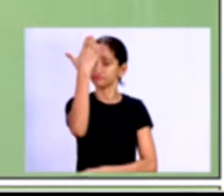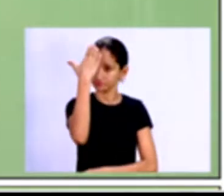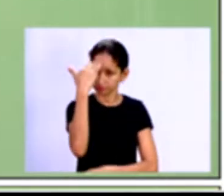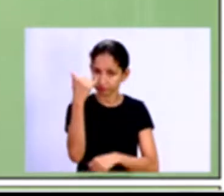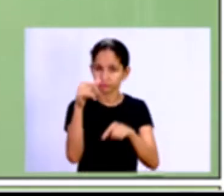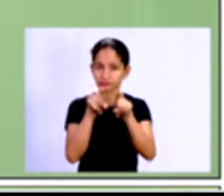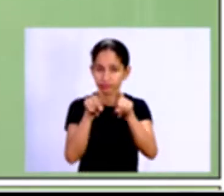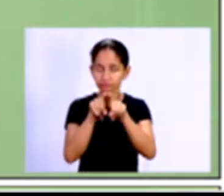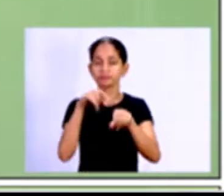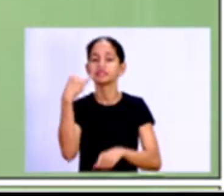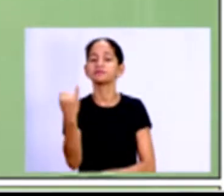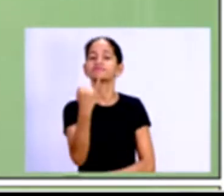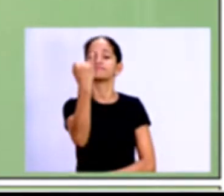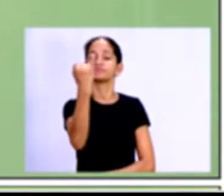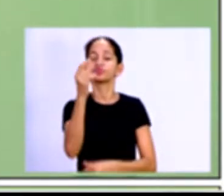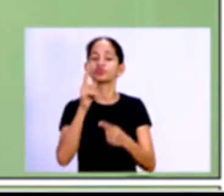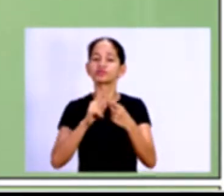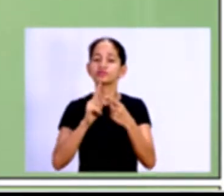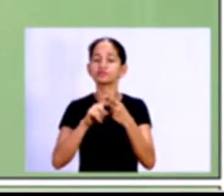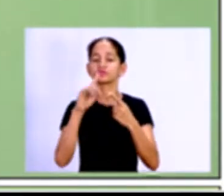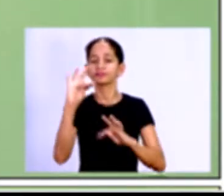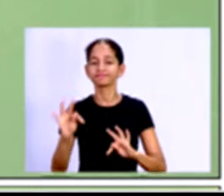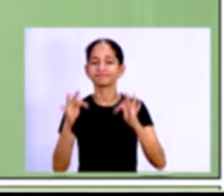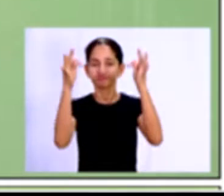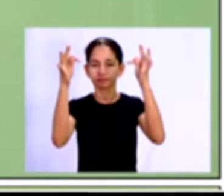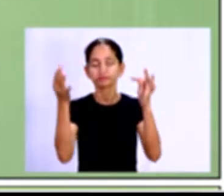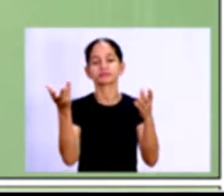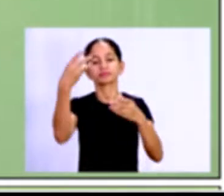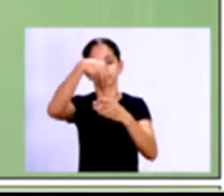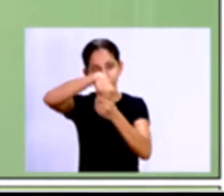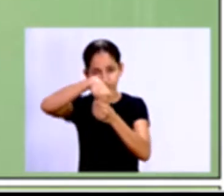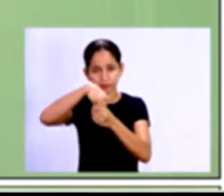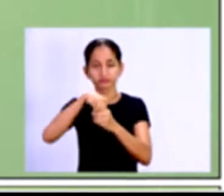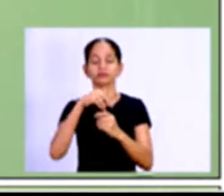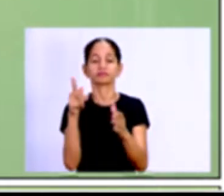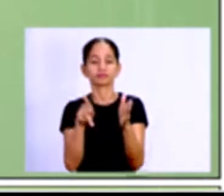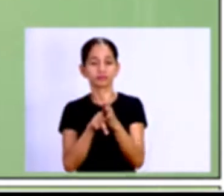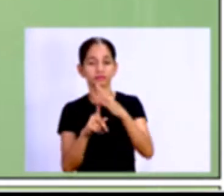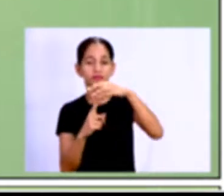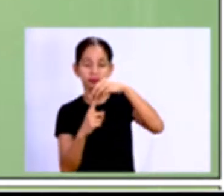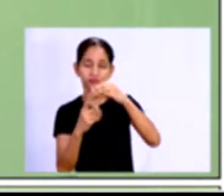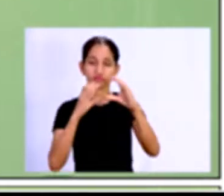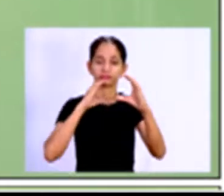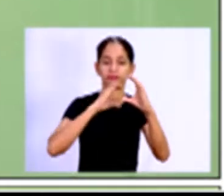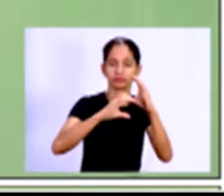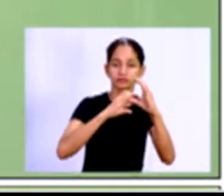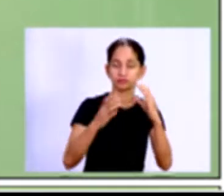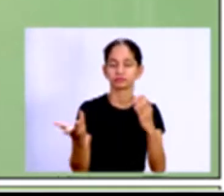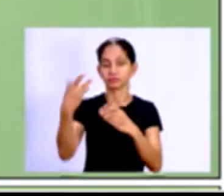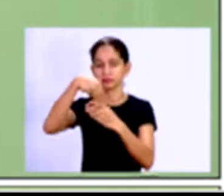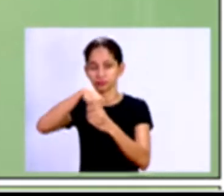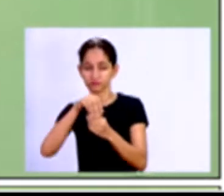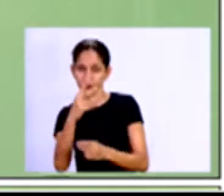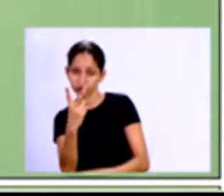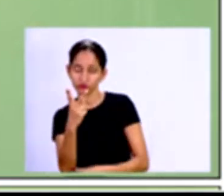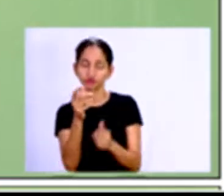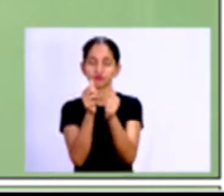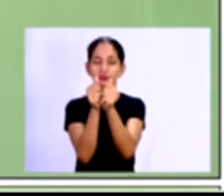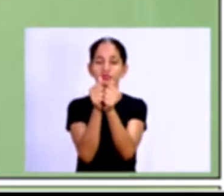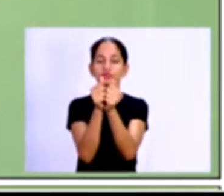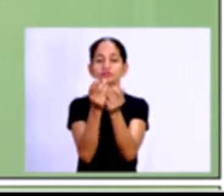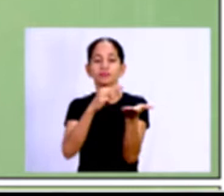reconhecer a importância das tecnologias da informação e da comunicação para